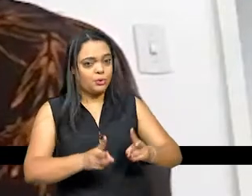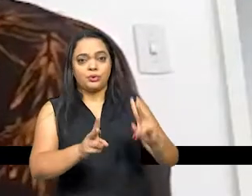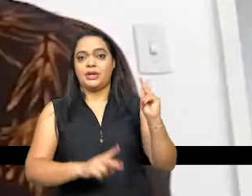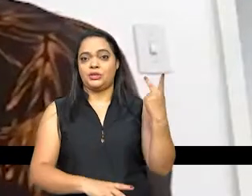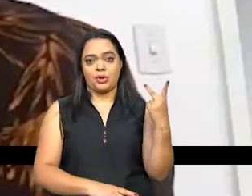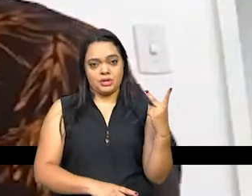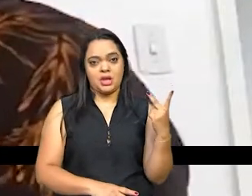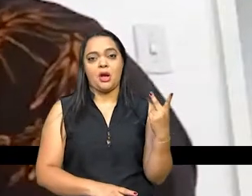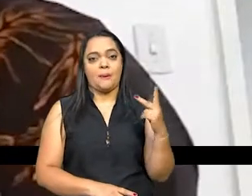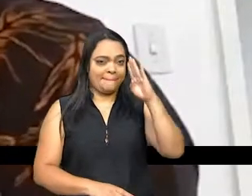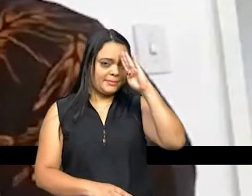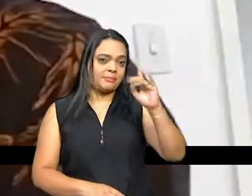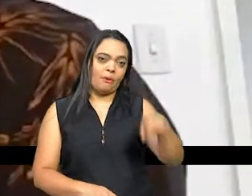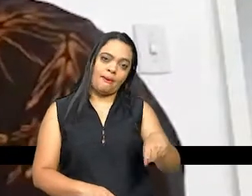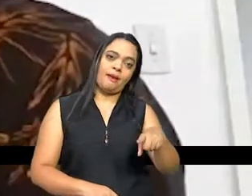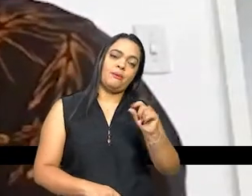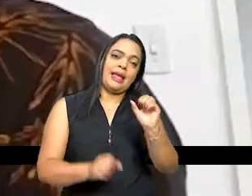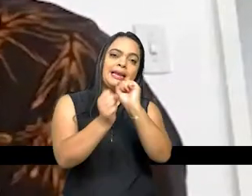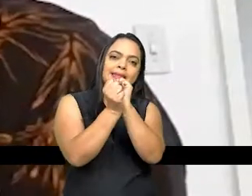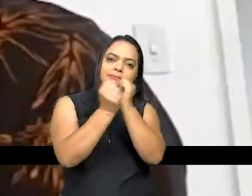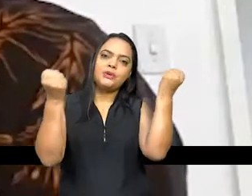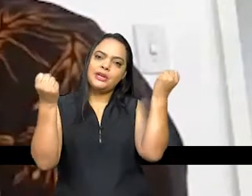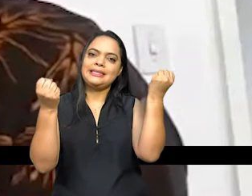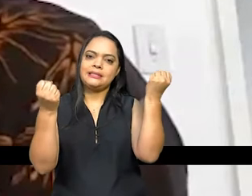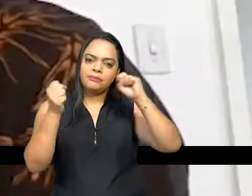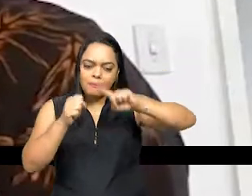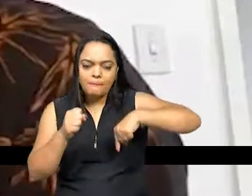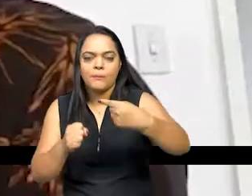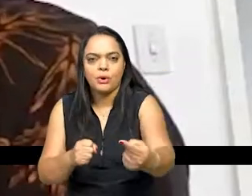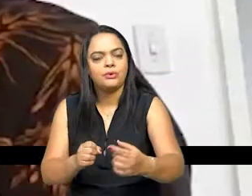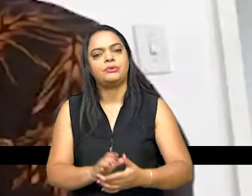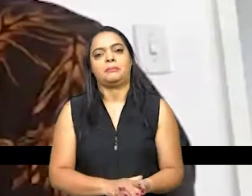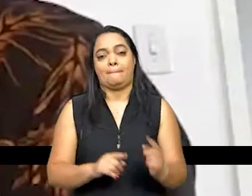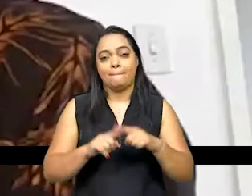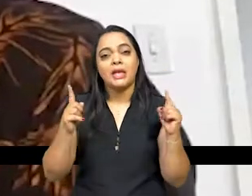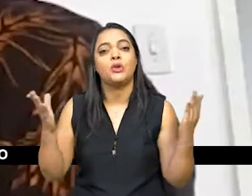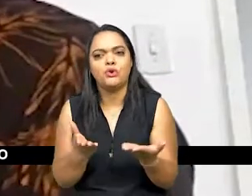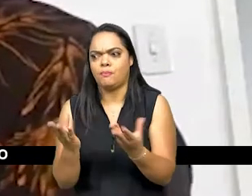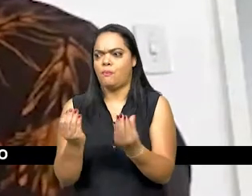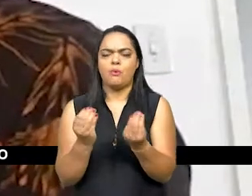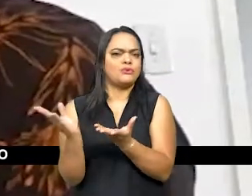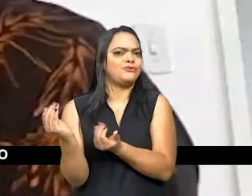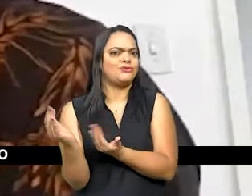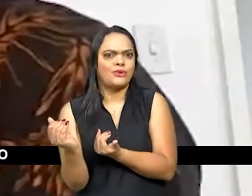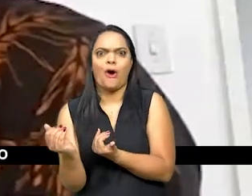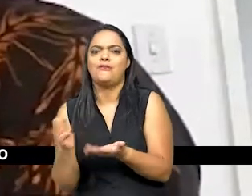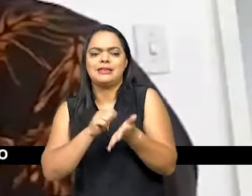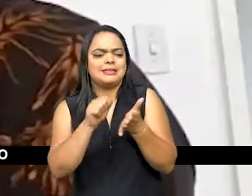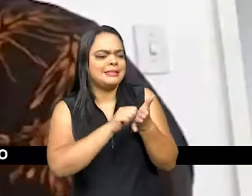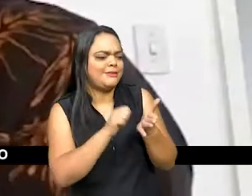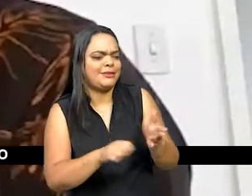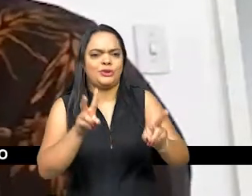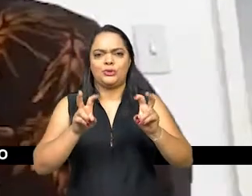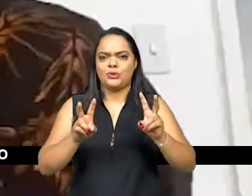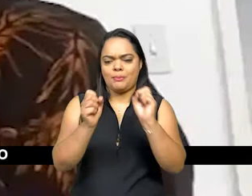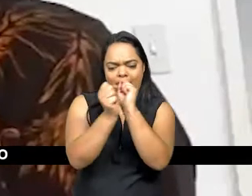do pós-abolição. Tem uma juventude, uma gurizada, produzindo coisas fantásticas sobre